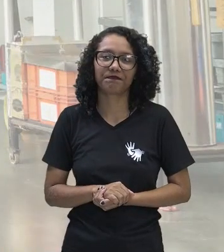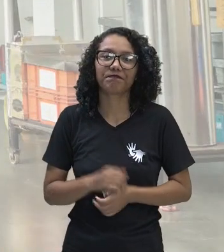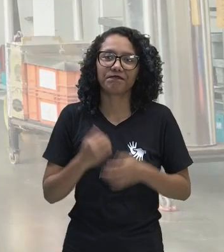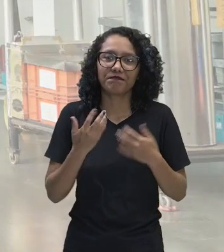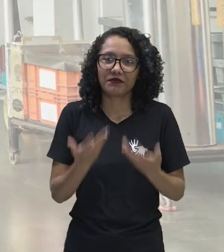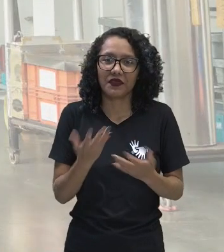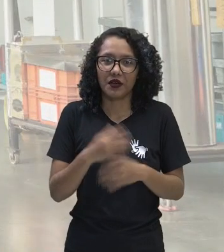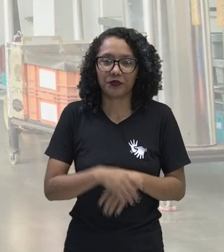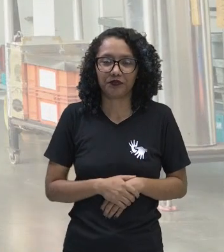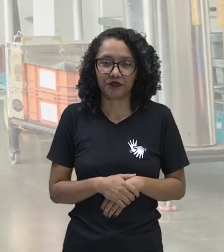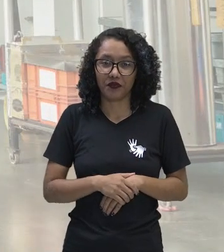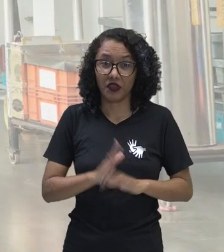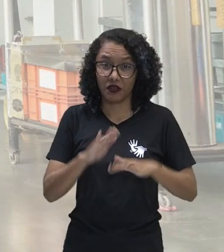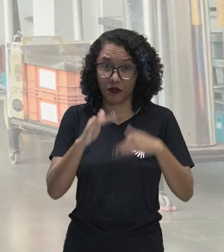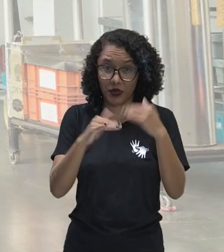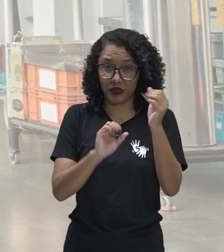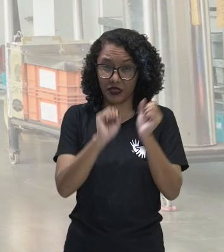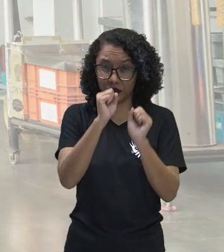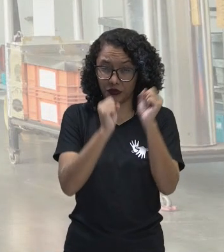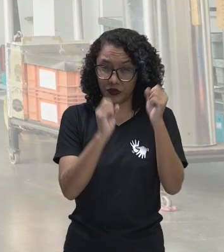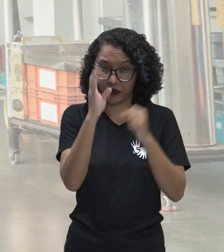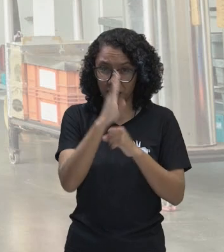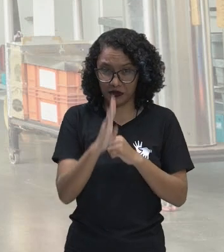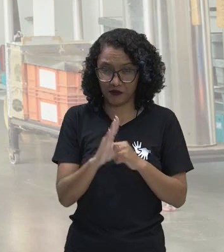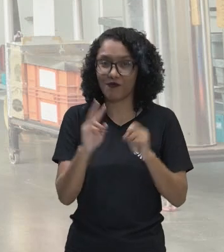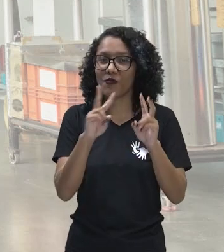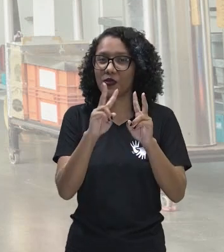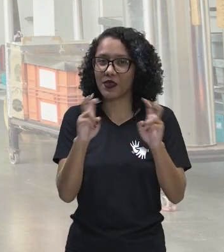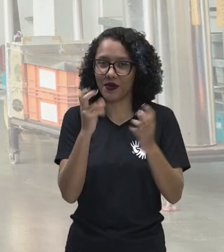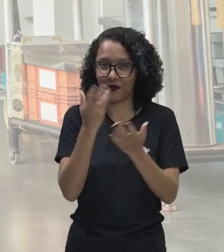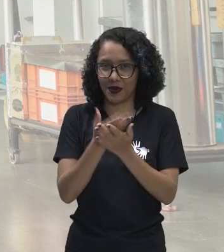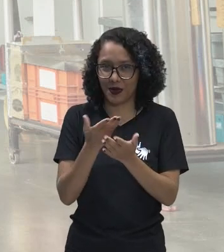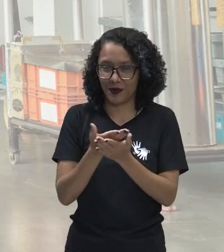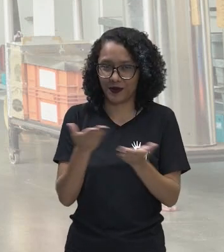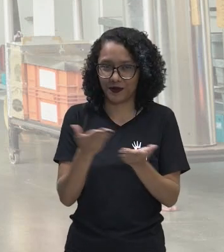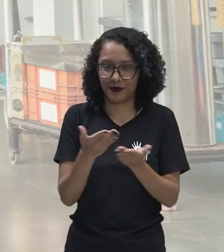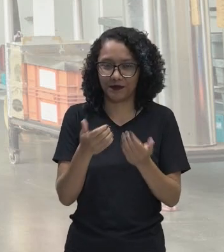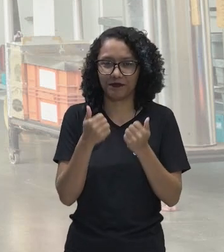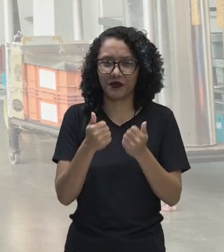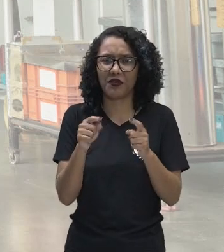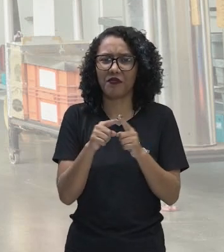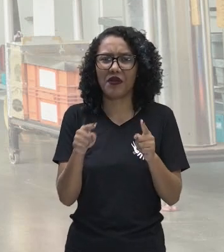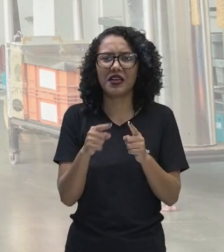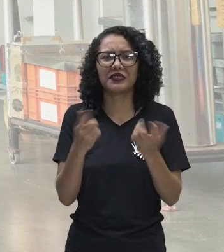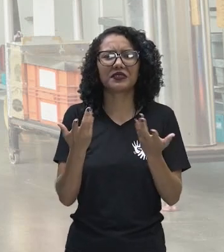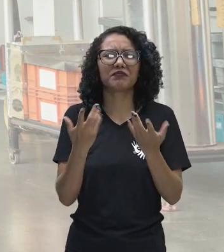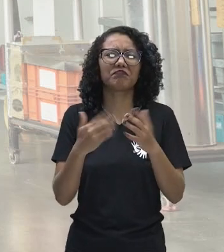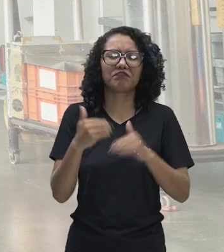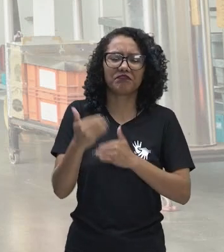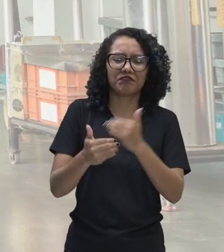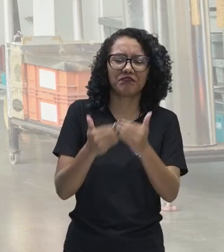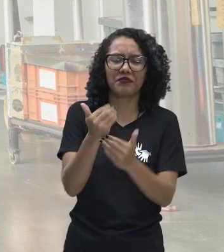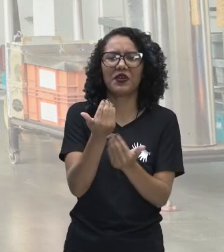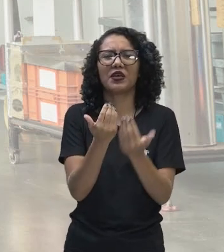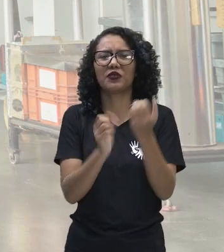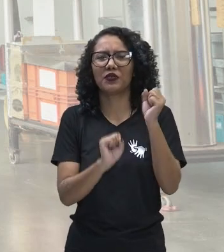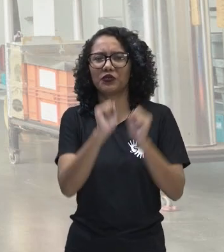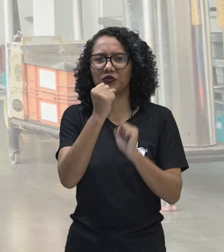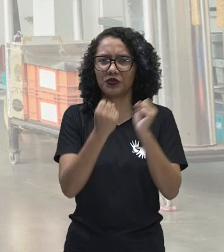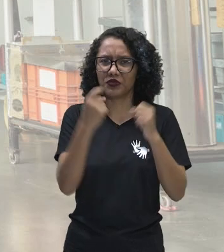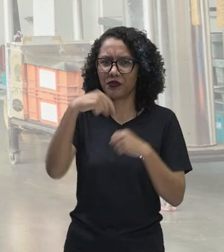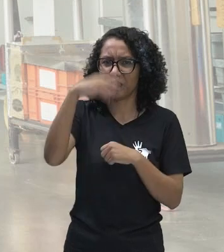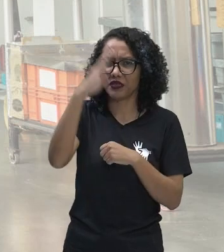Formação da indústria no Brasil é o tema desta aula. Como é que vai acontecer esse processo de industrialização do Brasil? Como é que